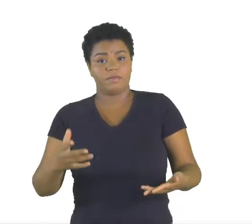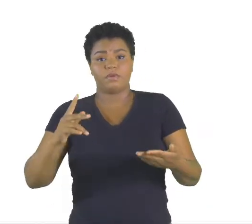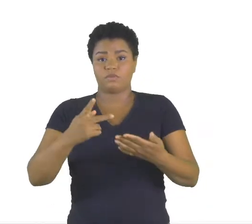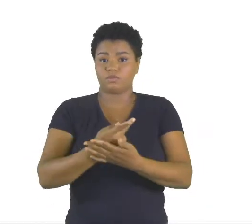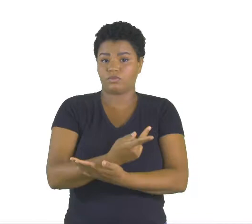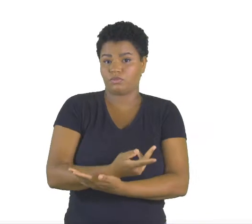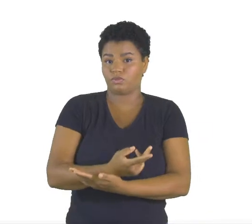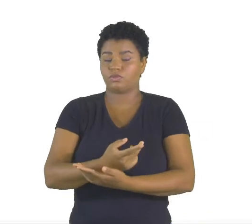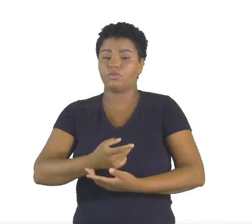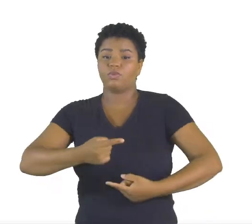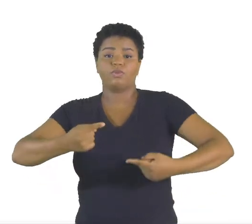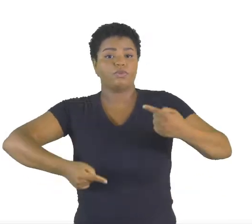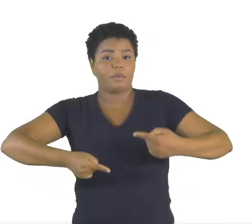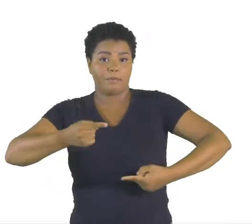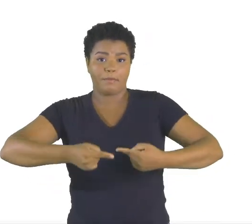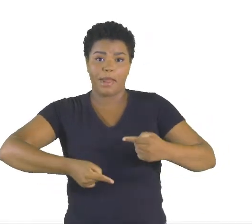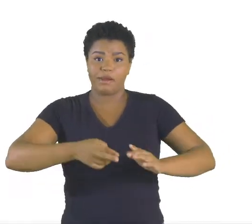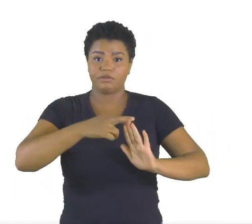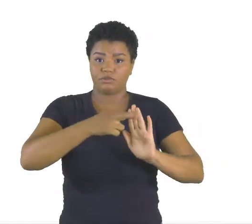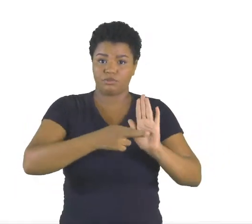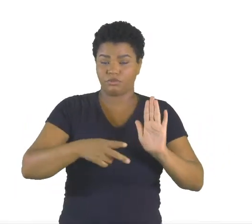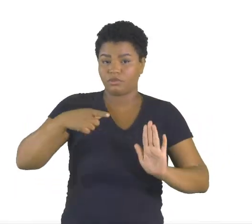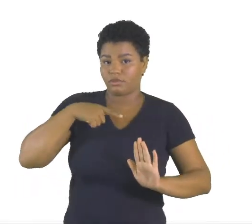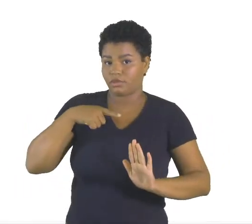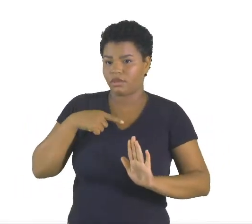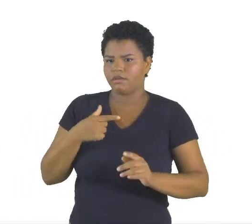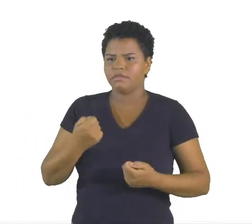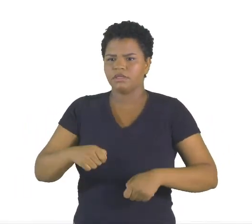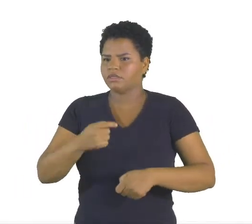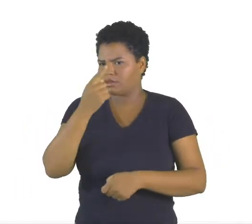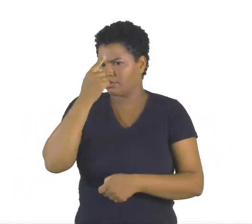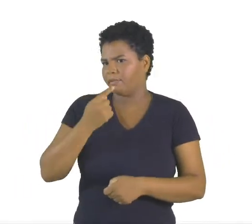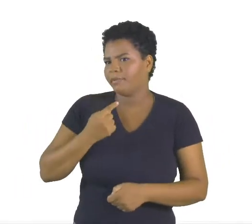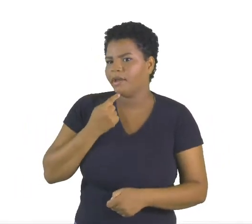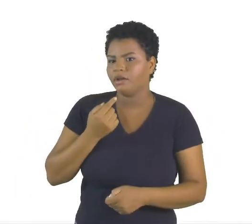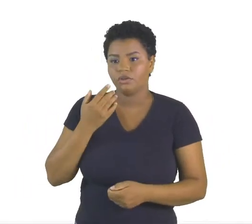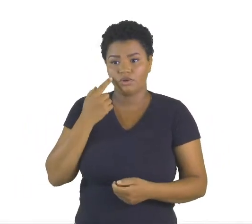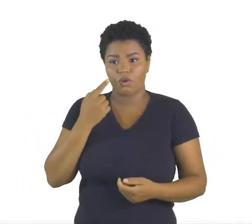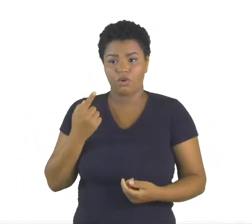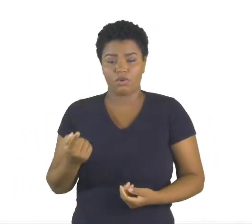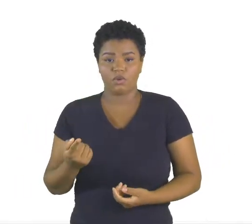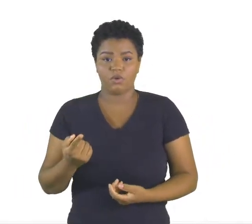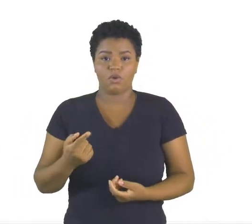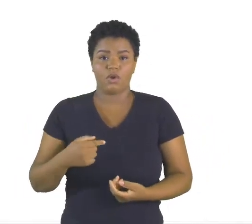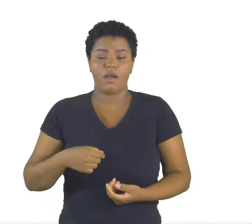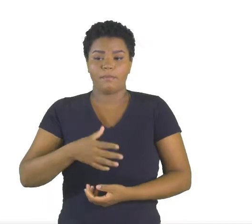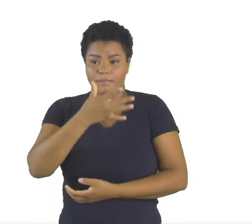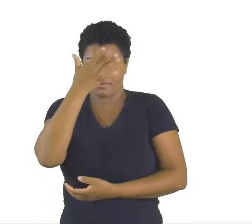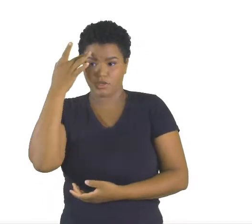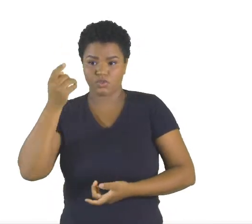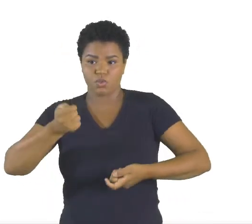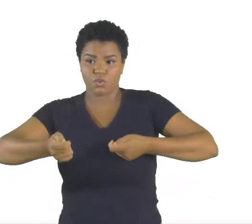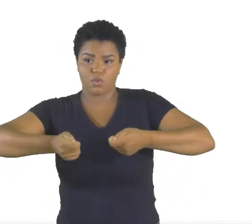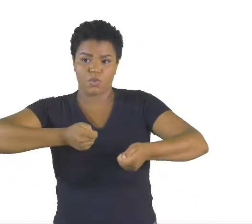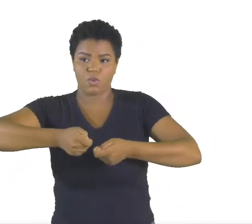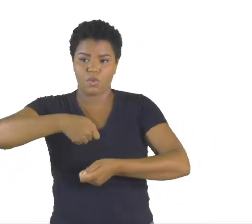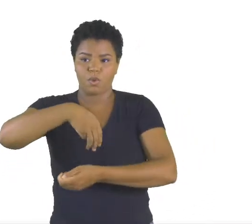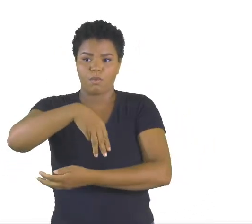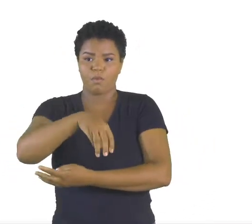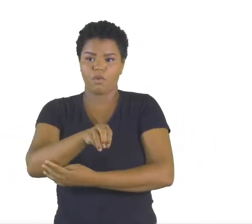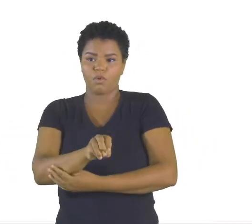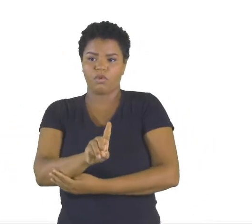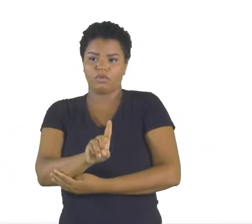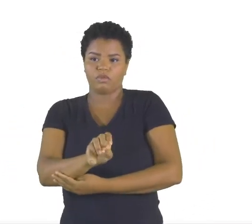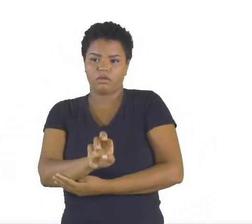debate regrado, ele tem que ter essa figura aí, o moderador ou o mediador. Tem essa pessoa, quando